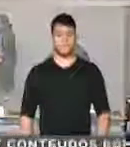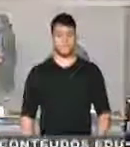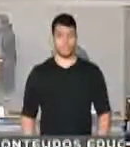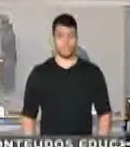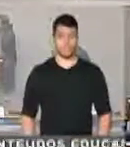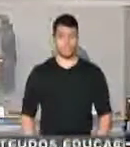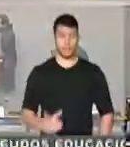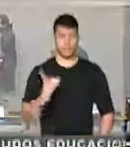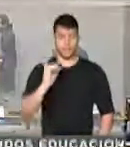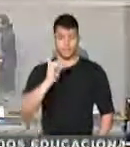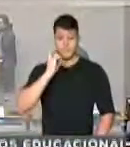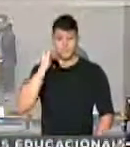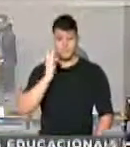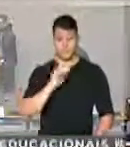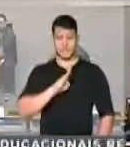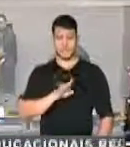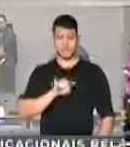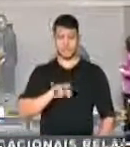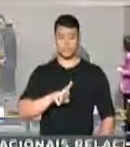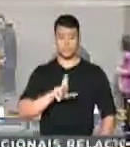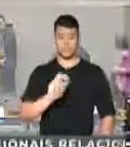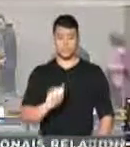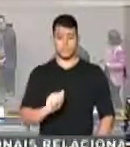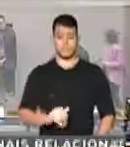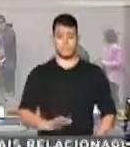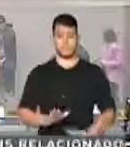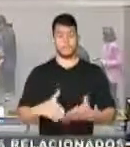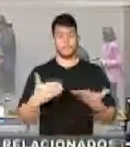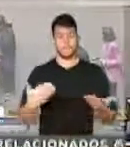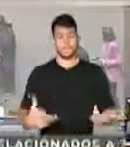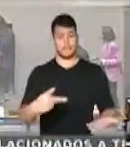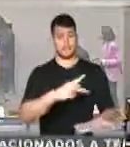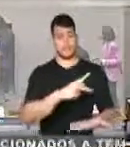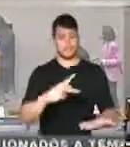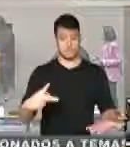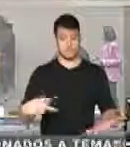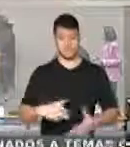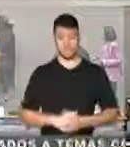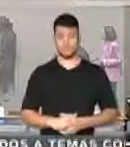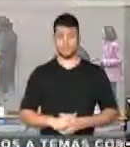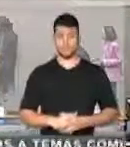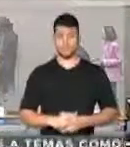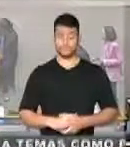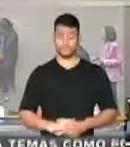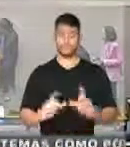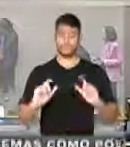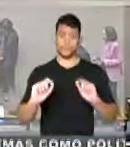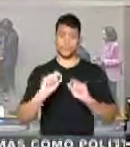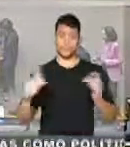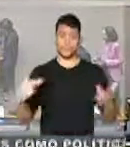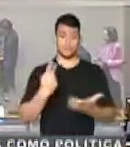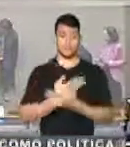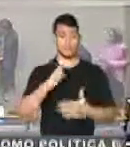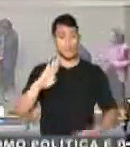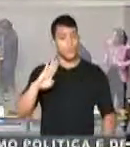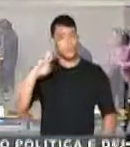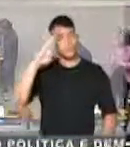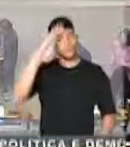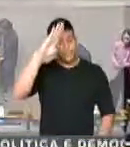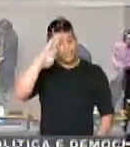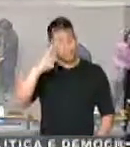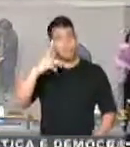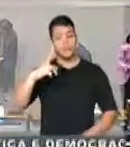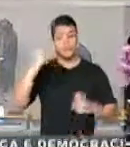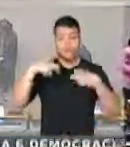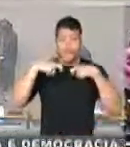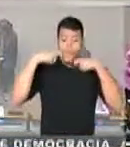Dúvida, um minuto. Senhor presidente, enquanto o presidente Bolsonaro mais uma vez faz o Brasil passar